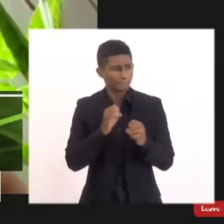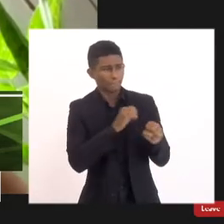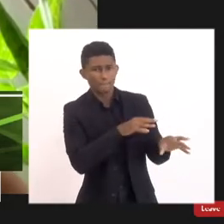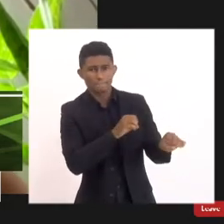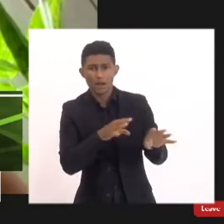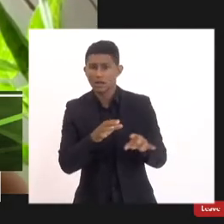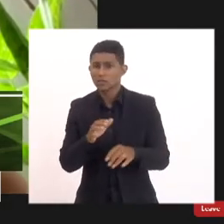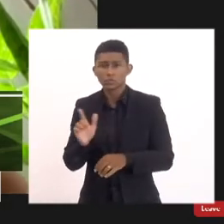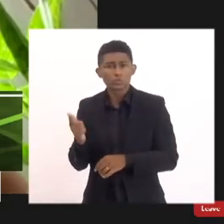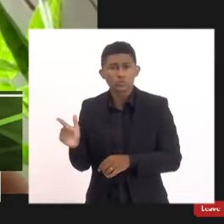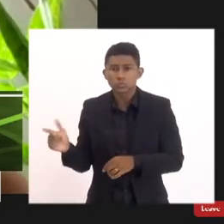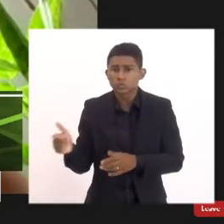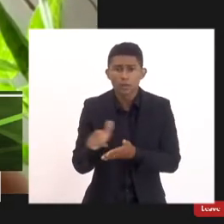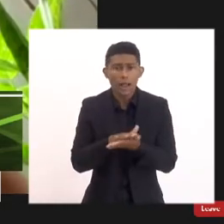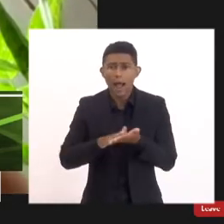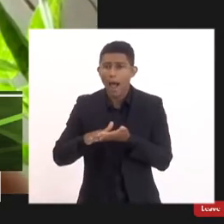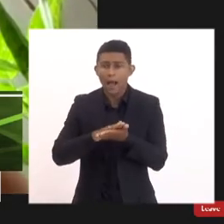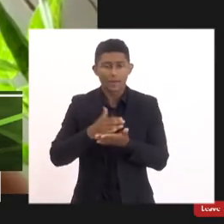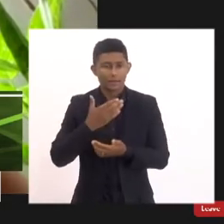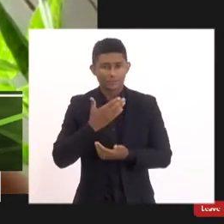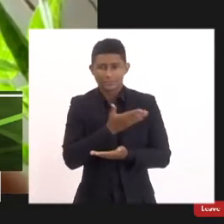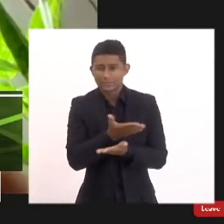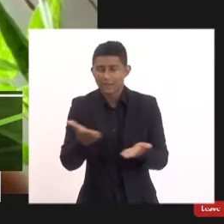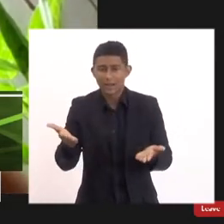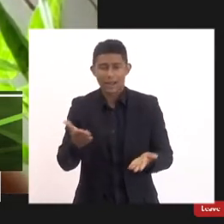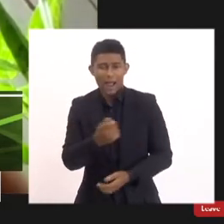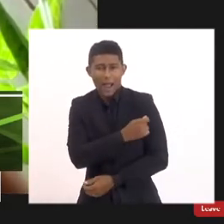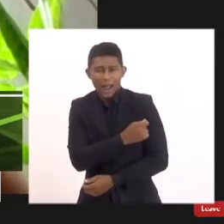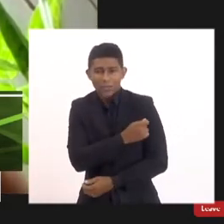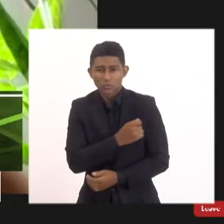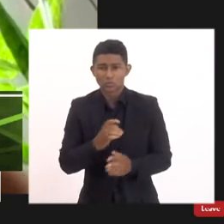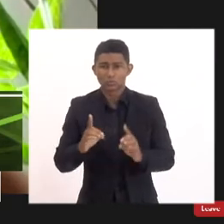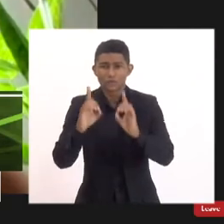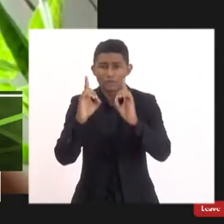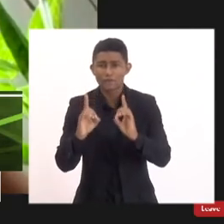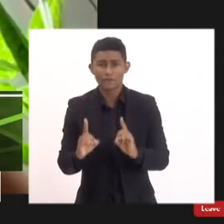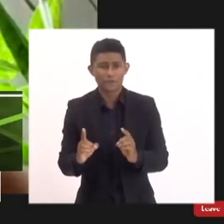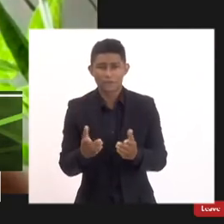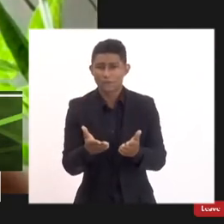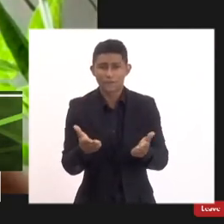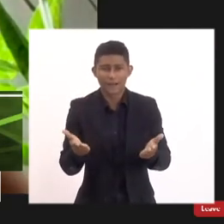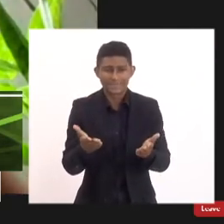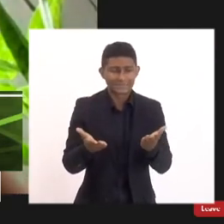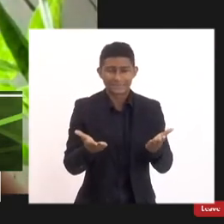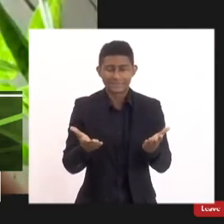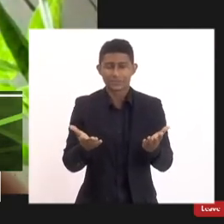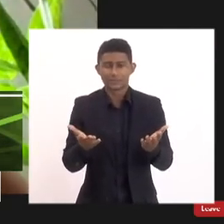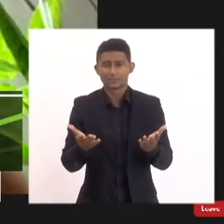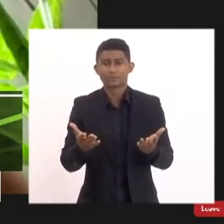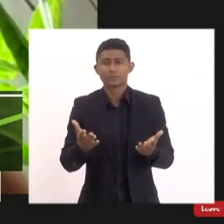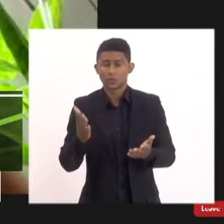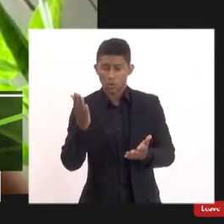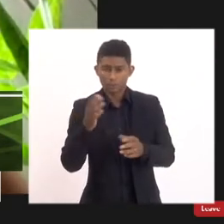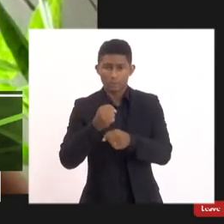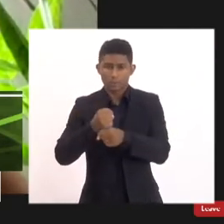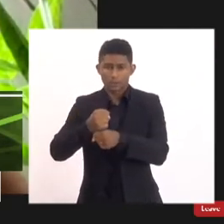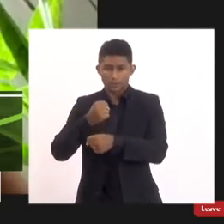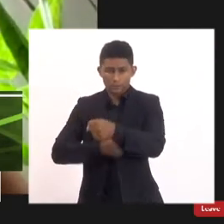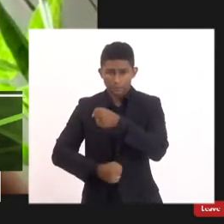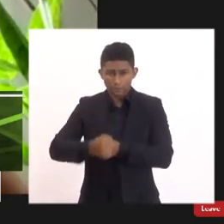com os alunos com deficiência, e não há apoio, né? Eu tenho lá na escola, ano passado eu